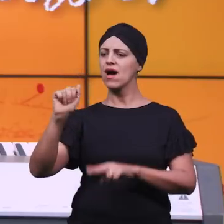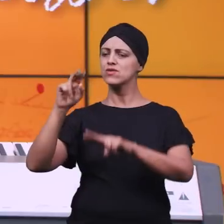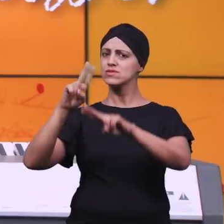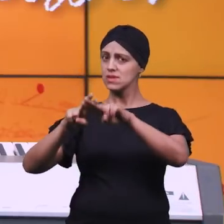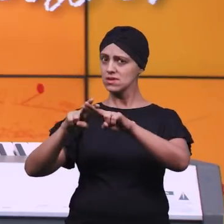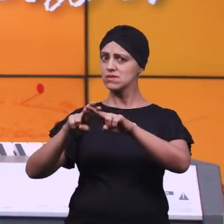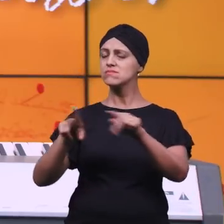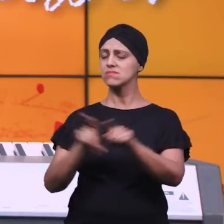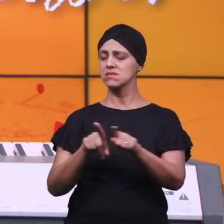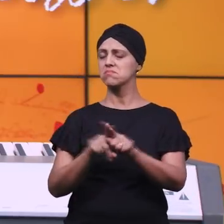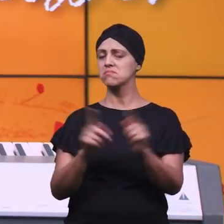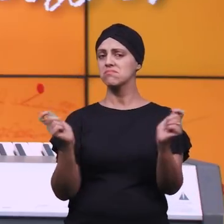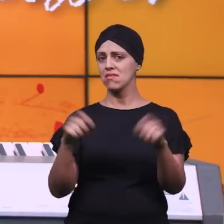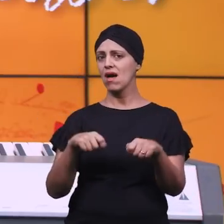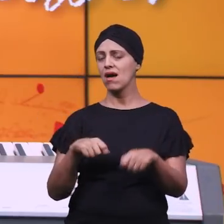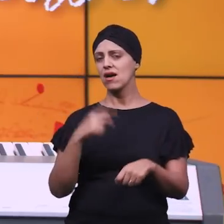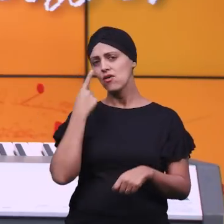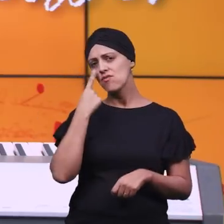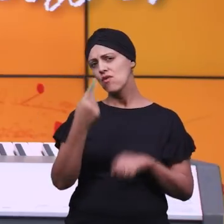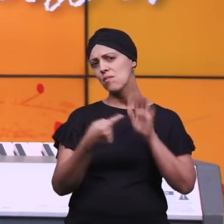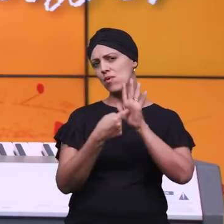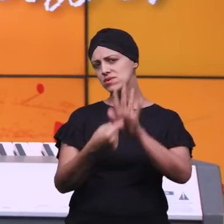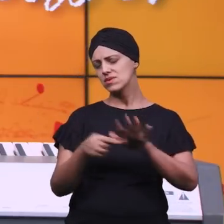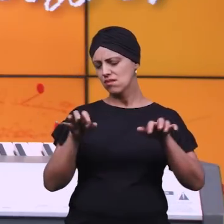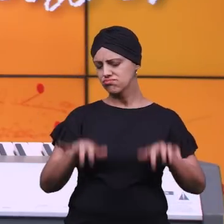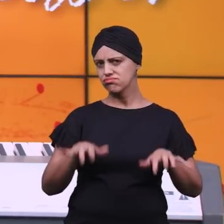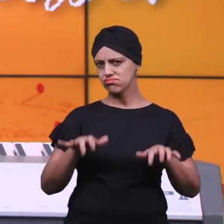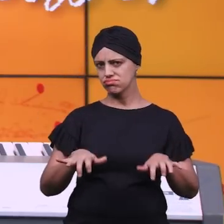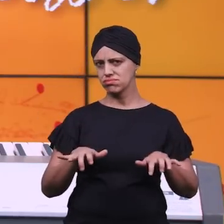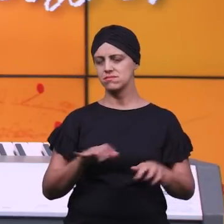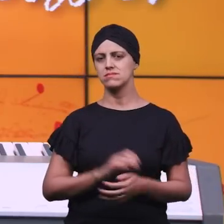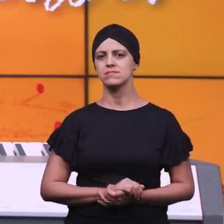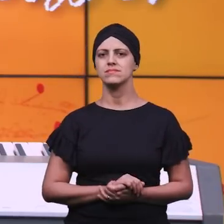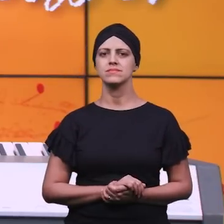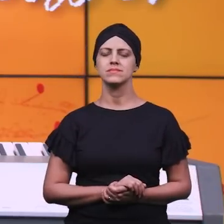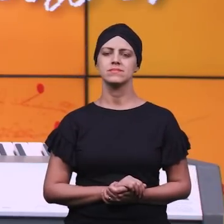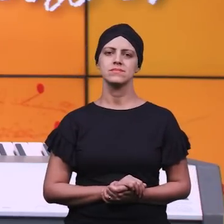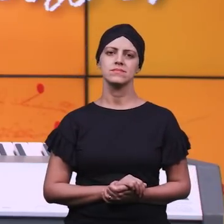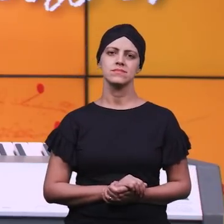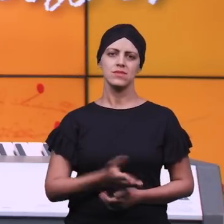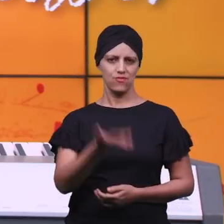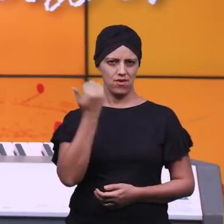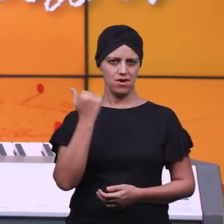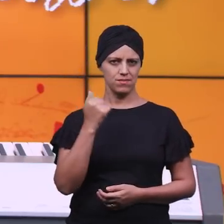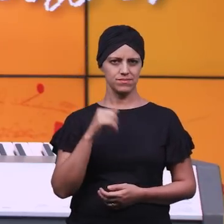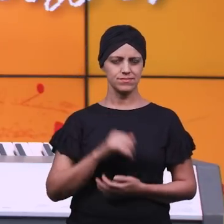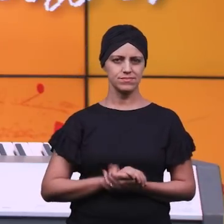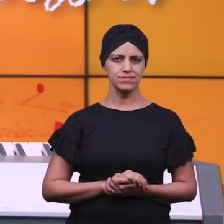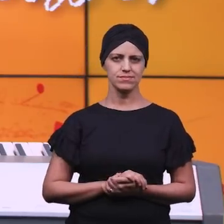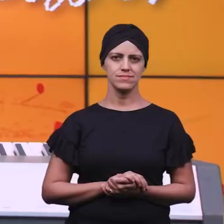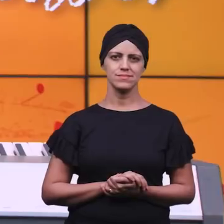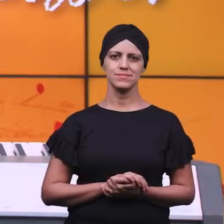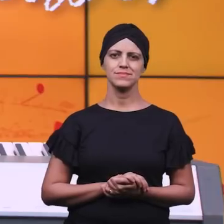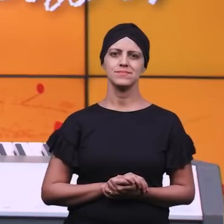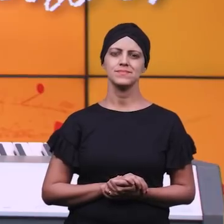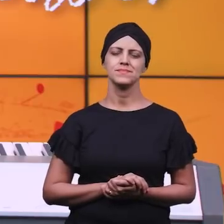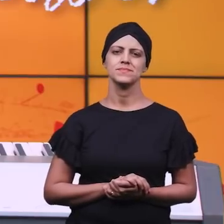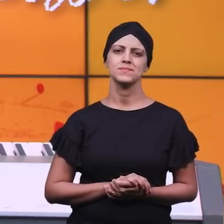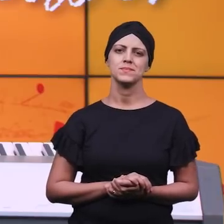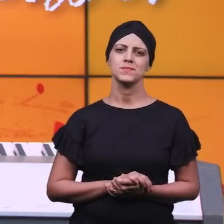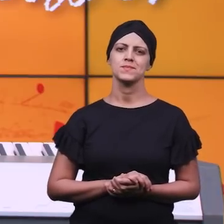Fá sustenido. A tia vai mostrar no teclado. Vamos lá?